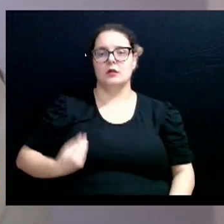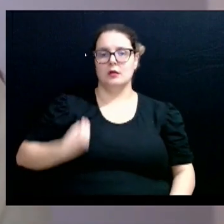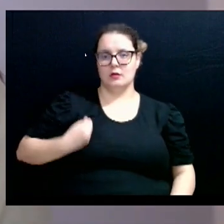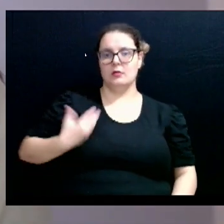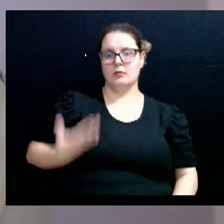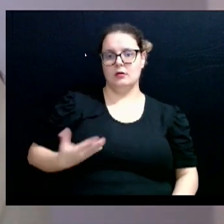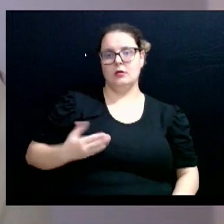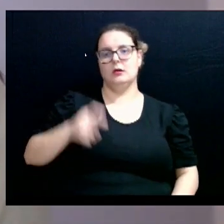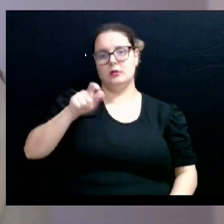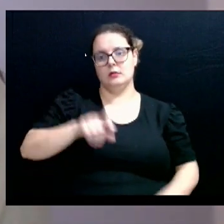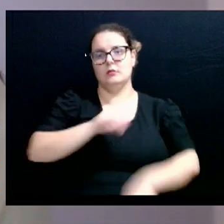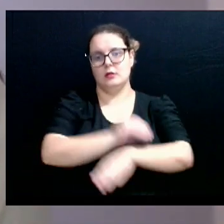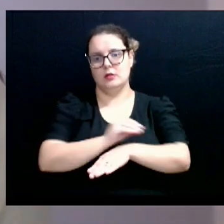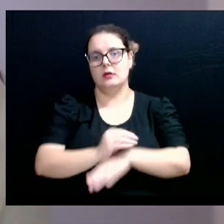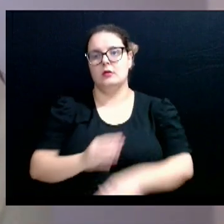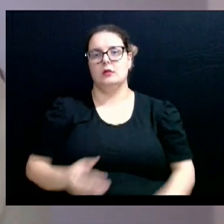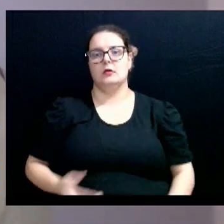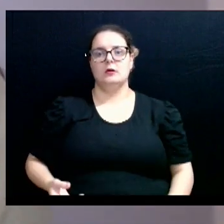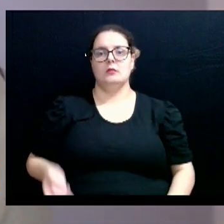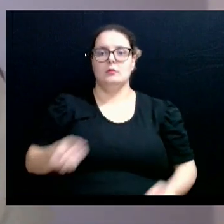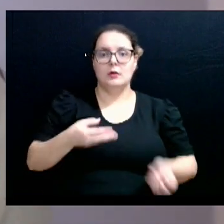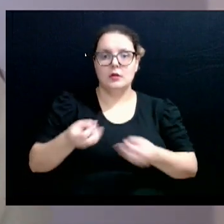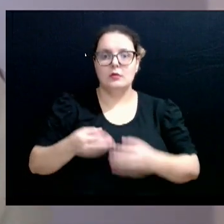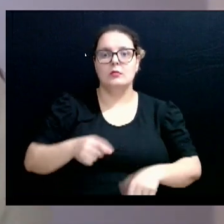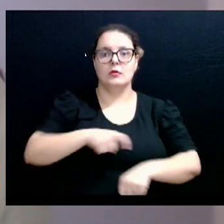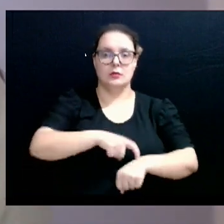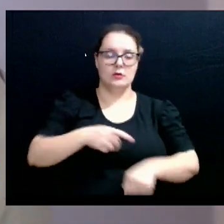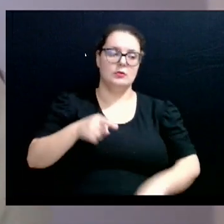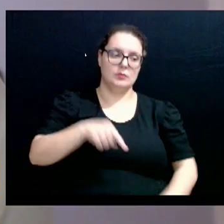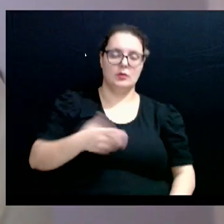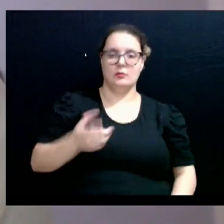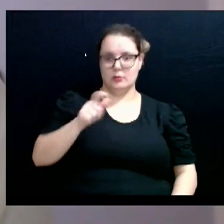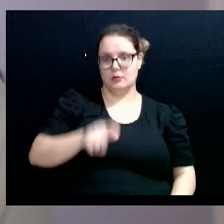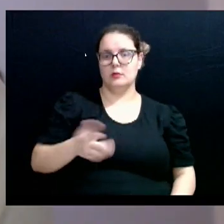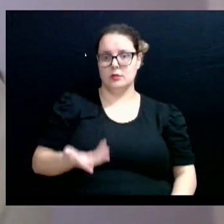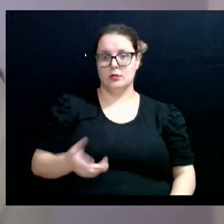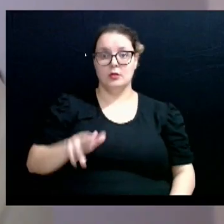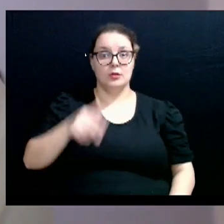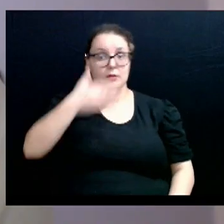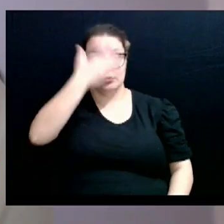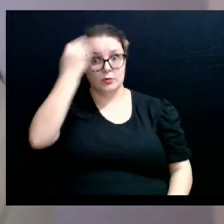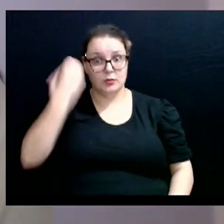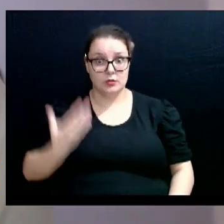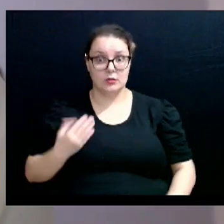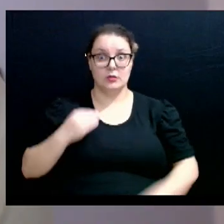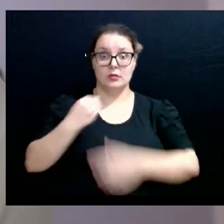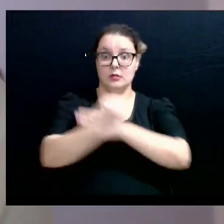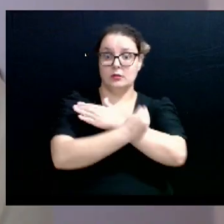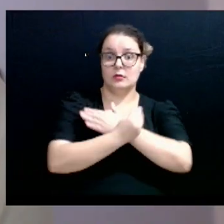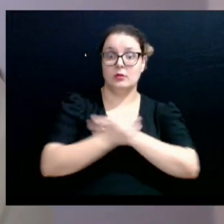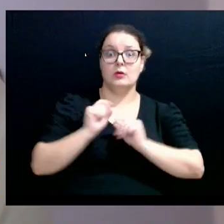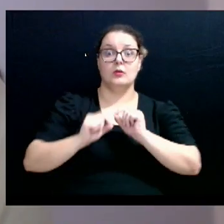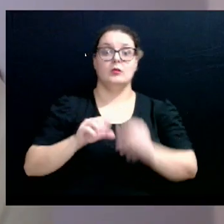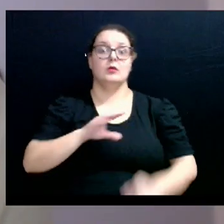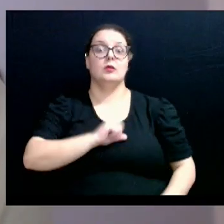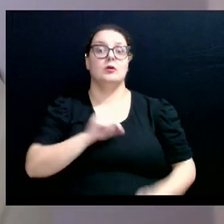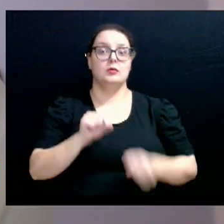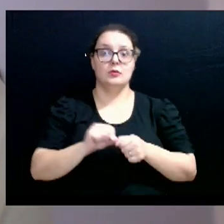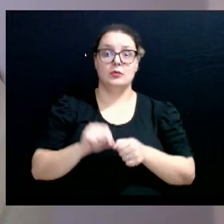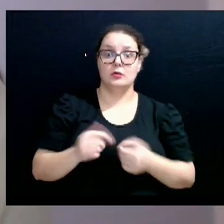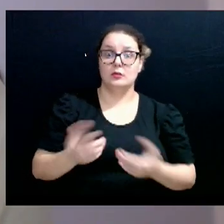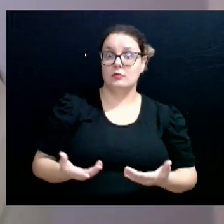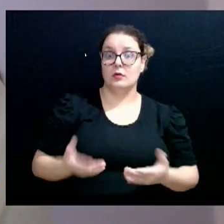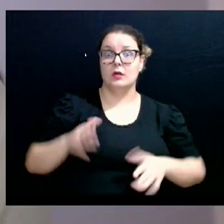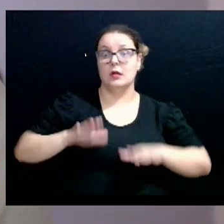também, para otimizar o tempo dele. E nunca esquecer desse autocuidado, né? O que ele gosta de fazer. Pode ser tomar um